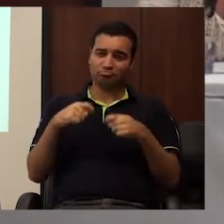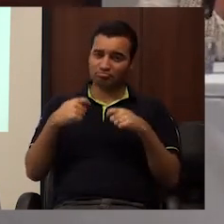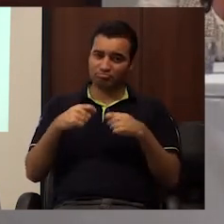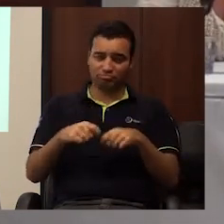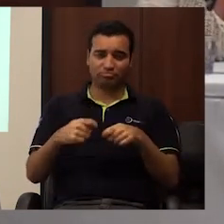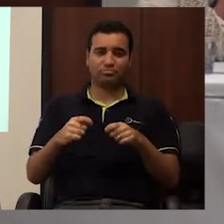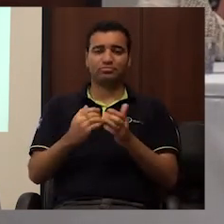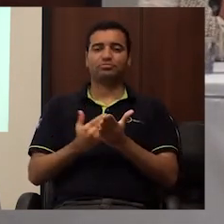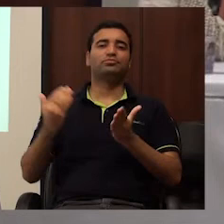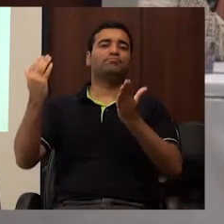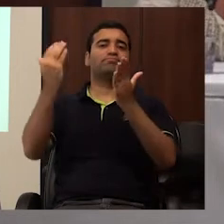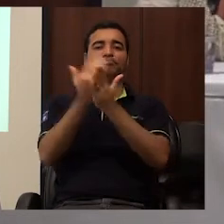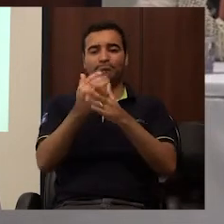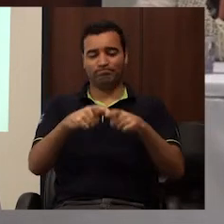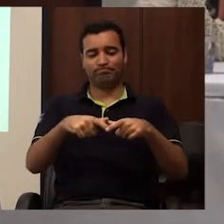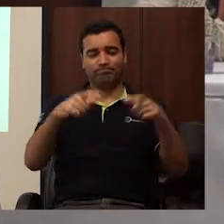maior número de professores